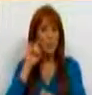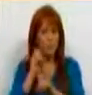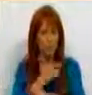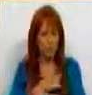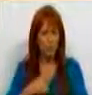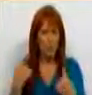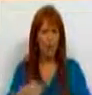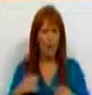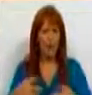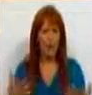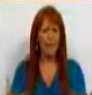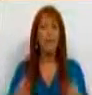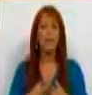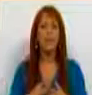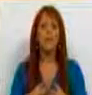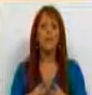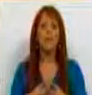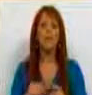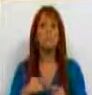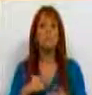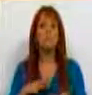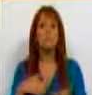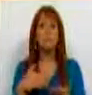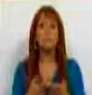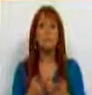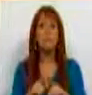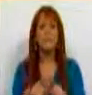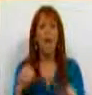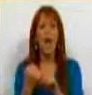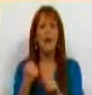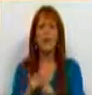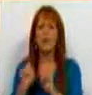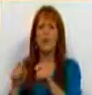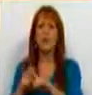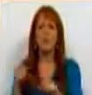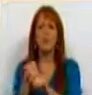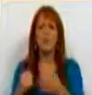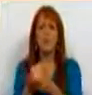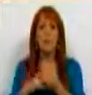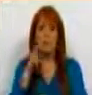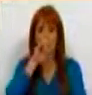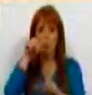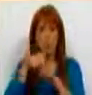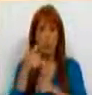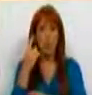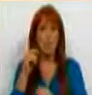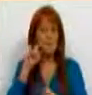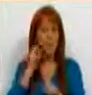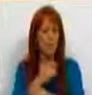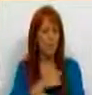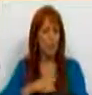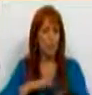feita e foi solicitada à Entidade Nacional para os Mercados dos Combustíveis uma